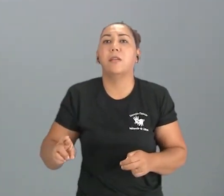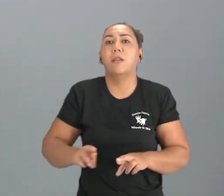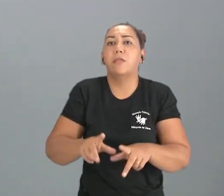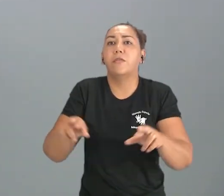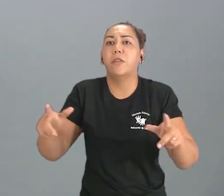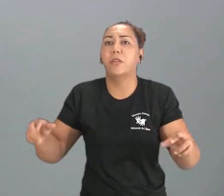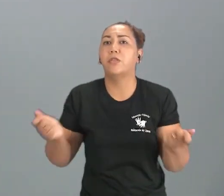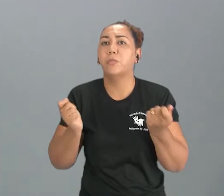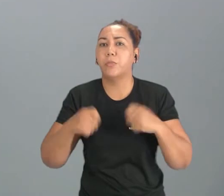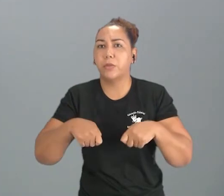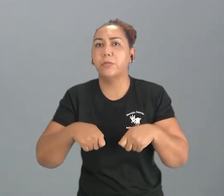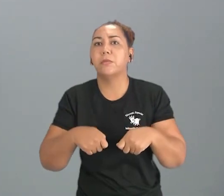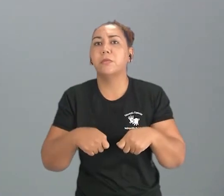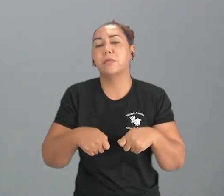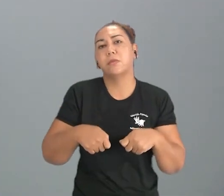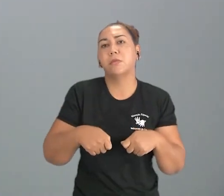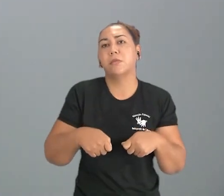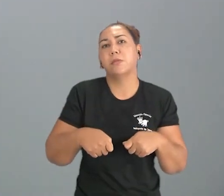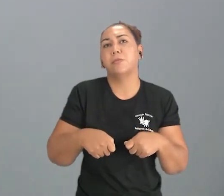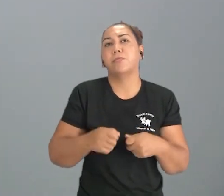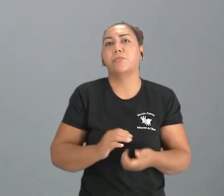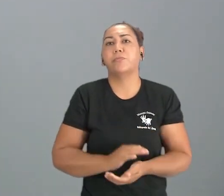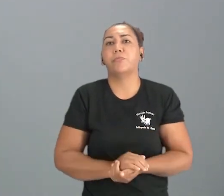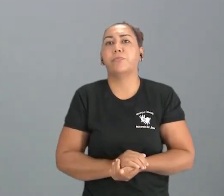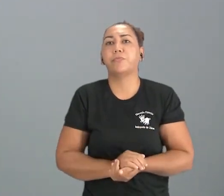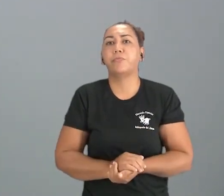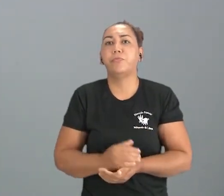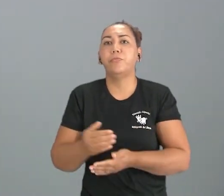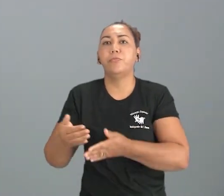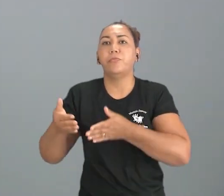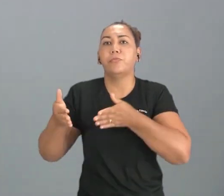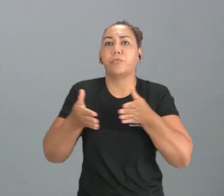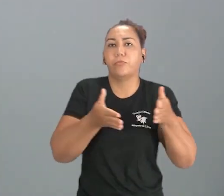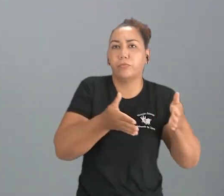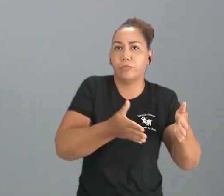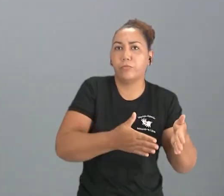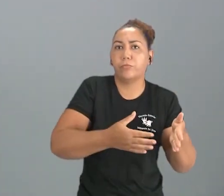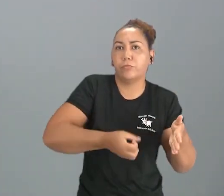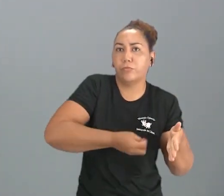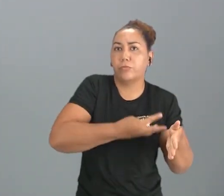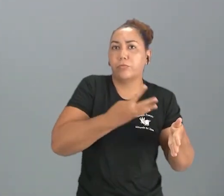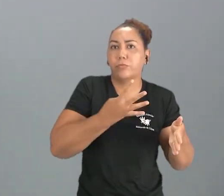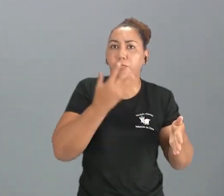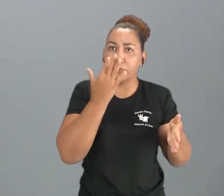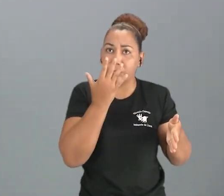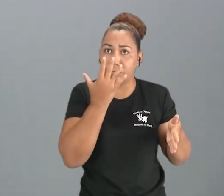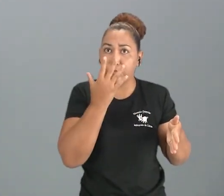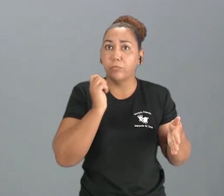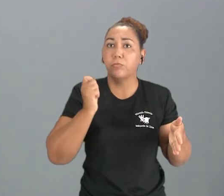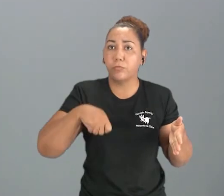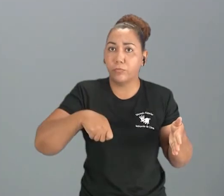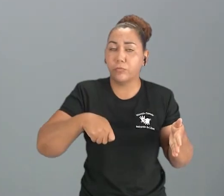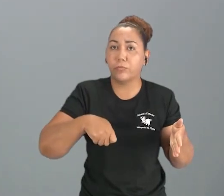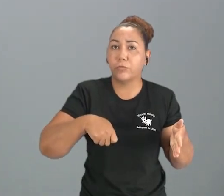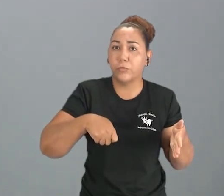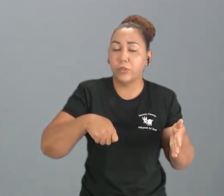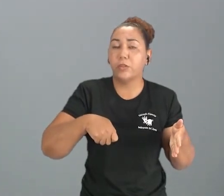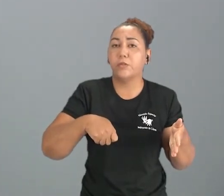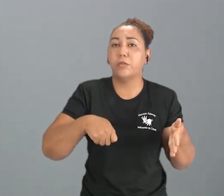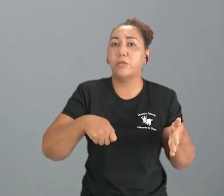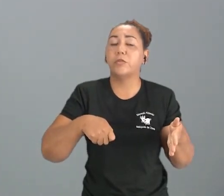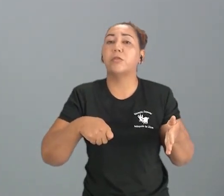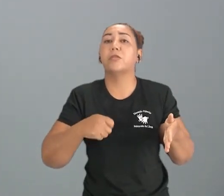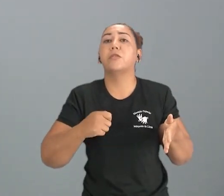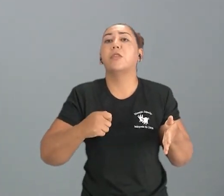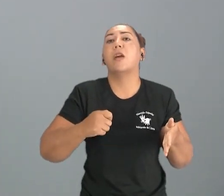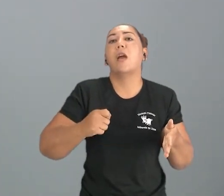certo? No caso, nós fizemos o produto entre a quantidade de cores que nós tínhamos disponível para colorir a